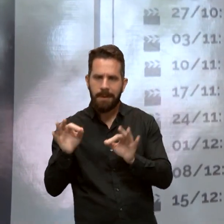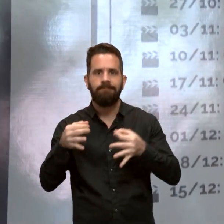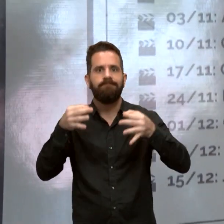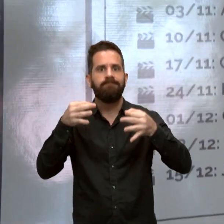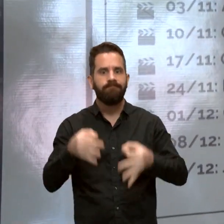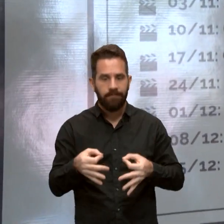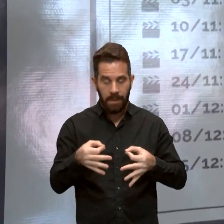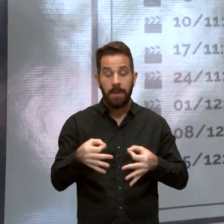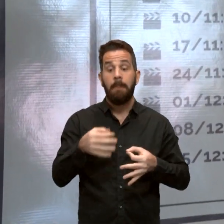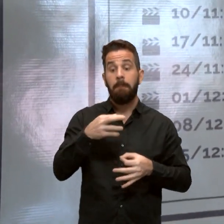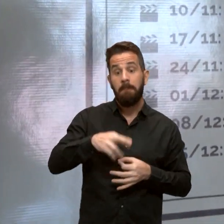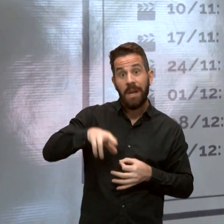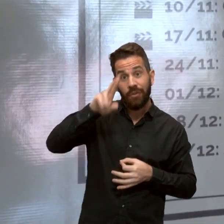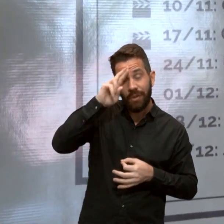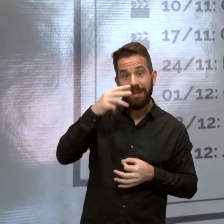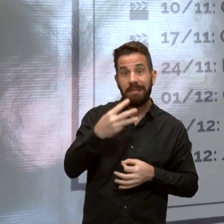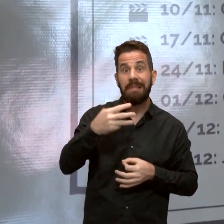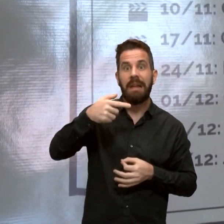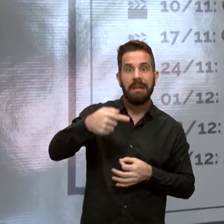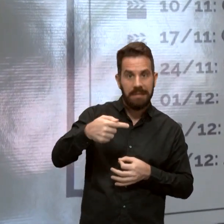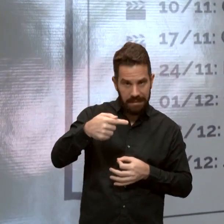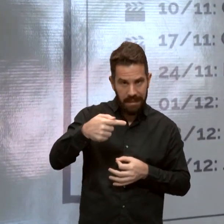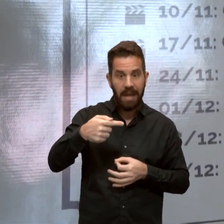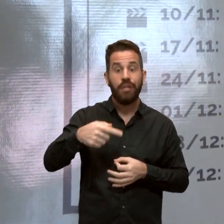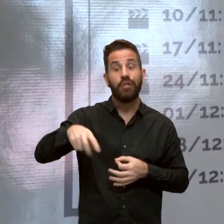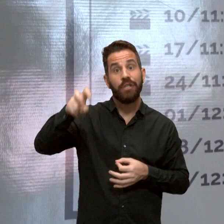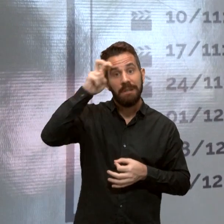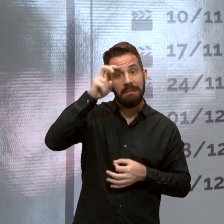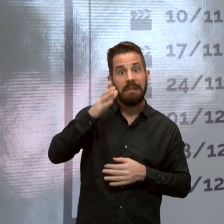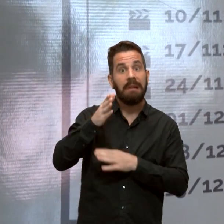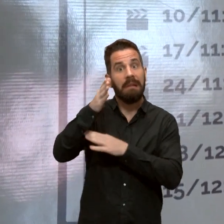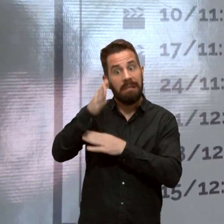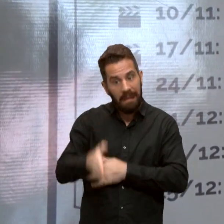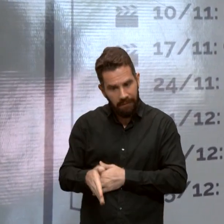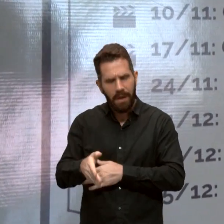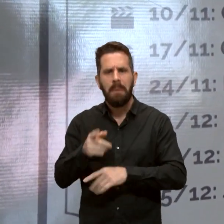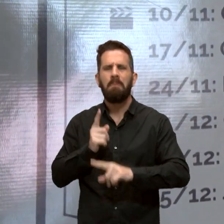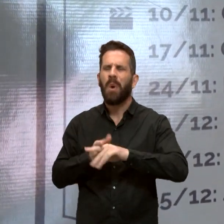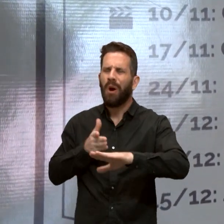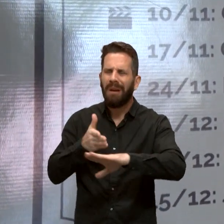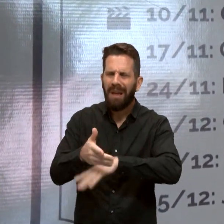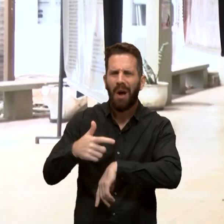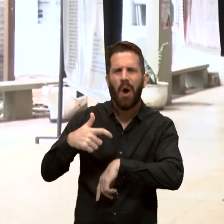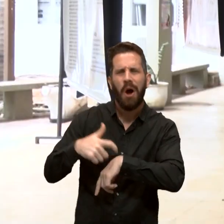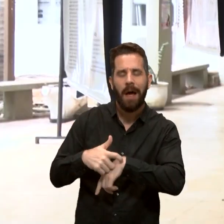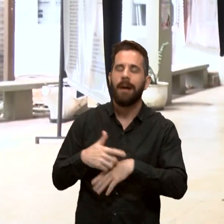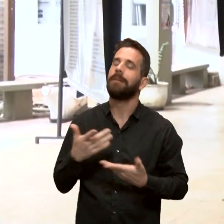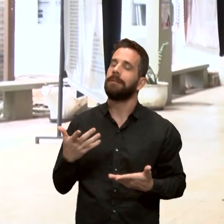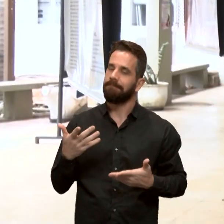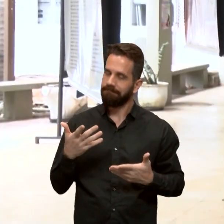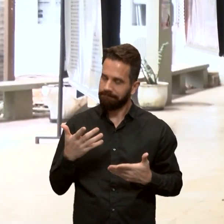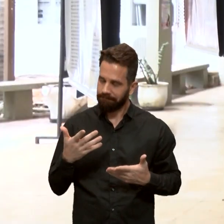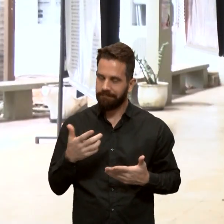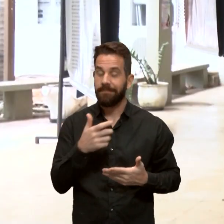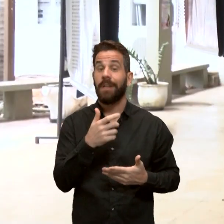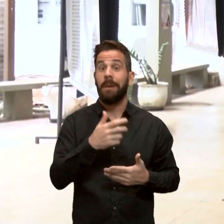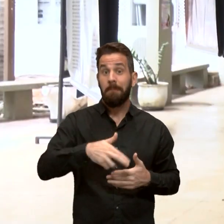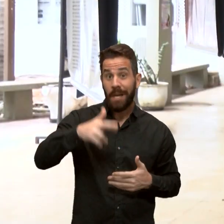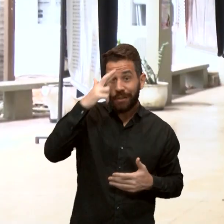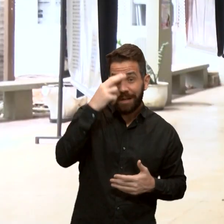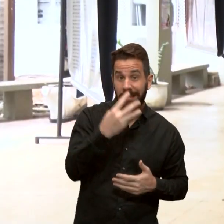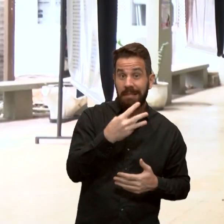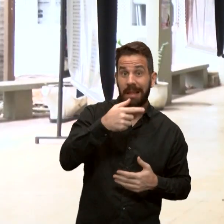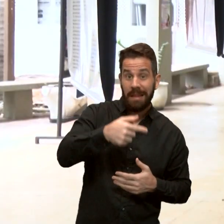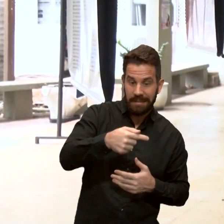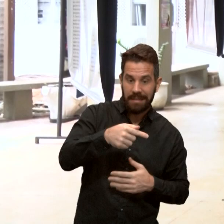Nem mesmo esse horário foi escolhido em vão, mas para saber o motivo, só indo lá conferir. Esse 12h37 foi um número escolhido